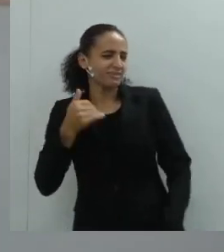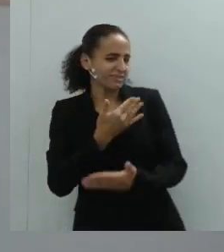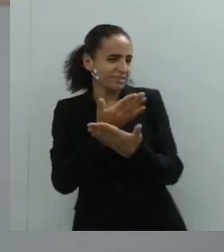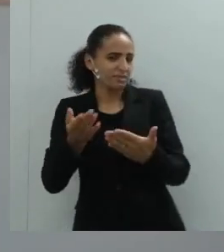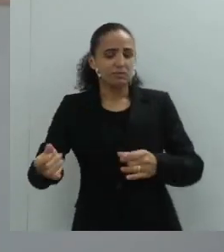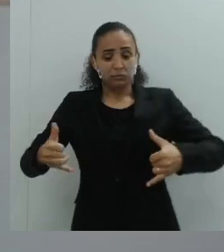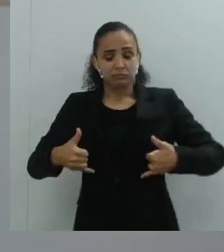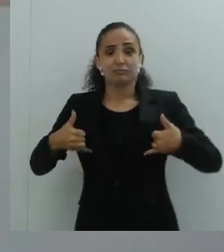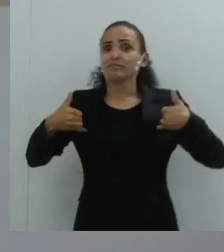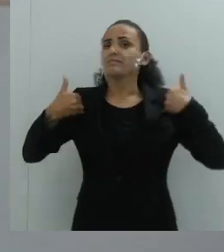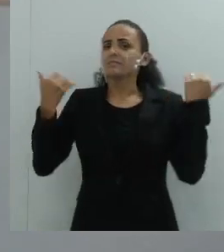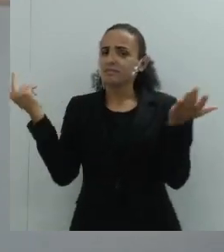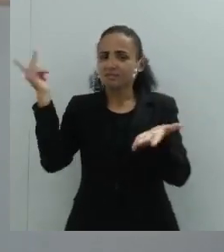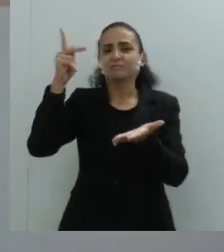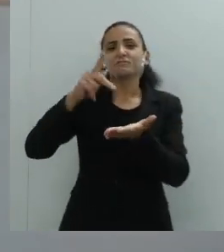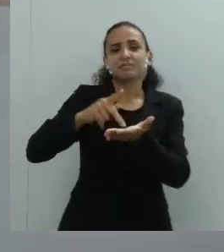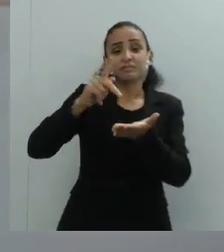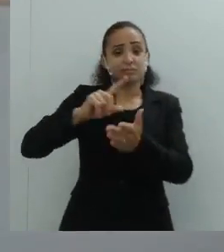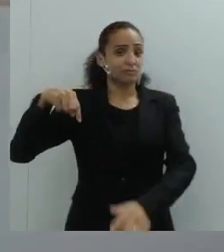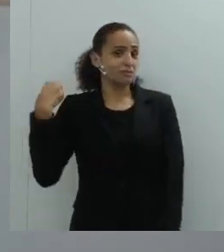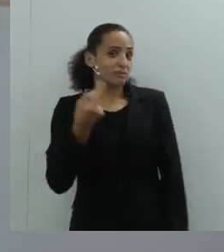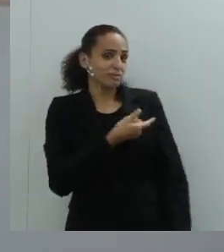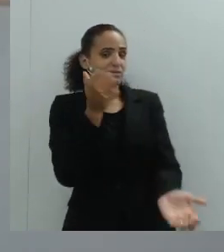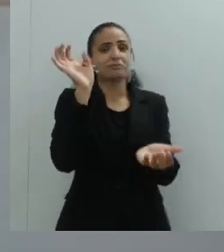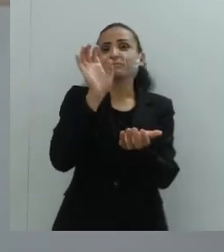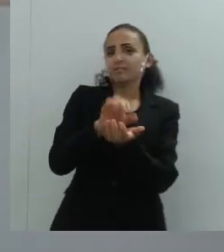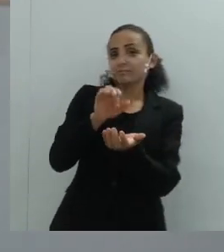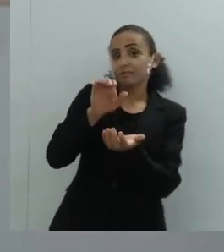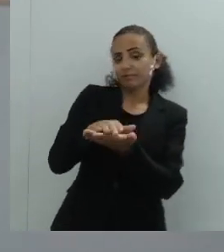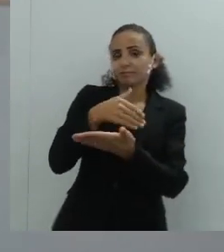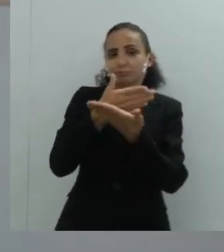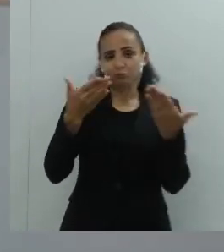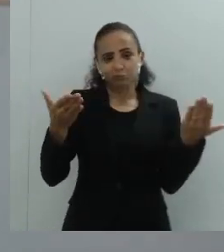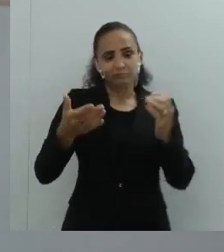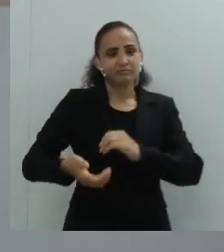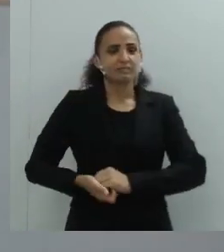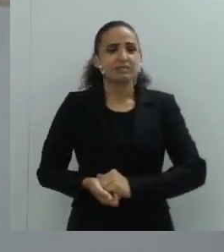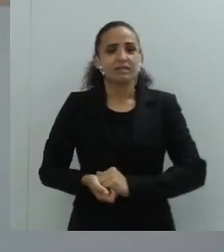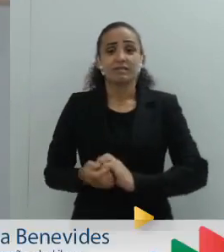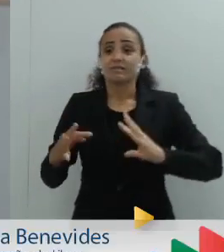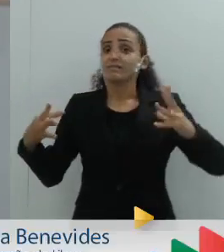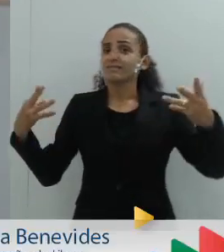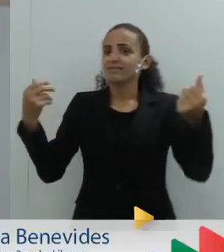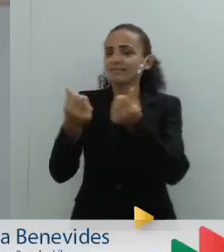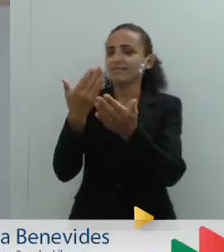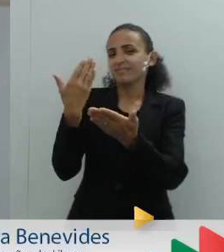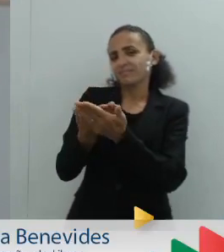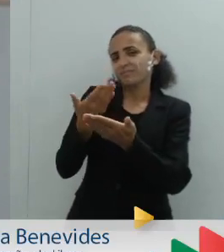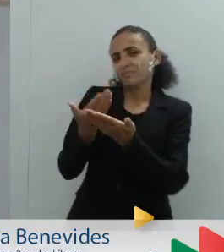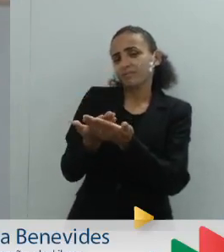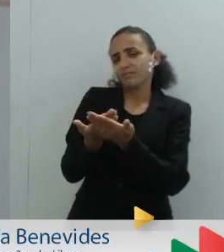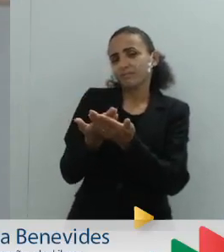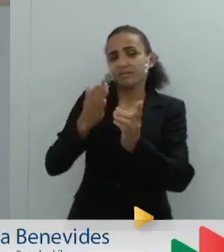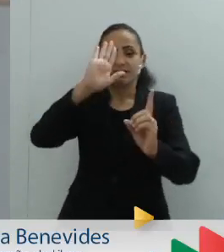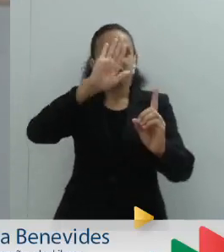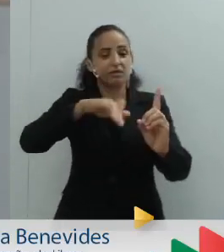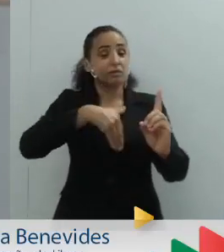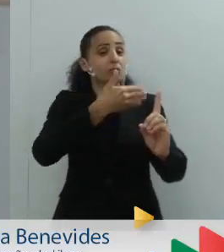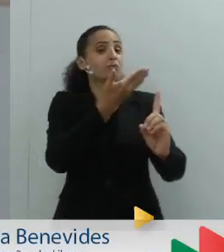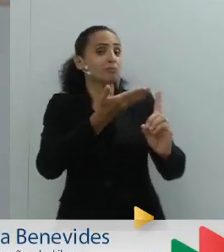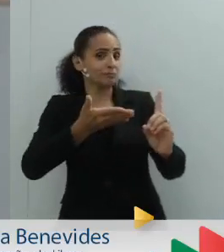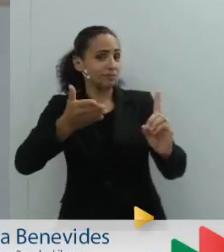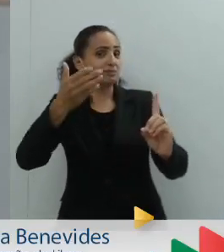temos orgulho sim de ser pernambucano antes de tudo, tá bom? Então essa hora maravilhosa não podia deixar